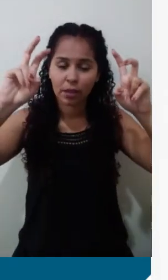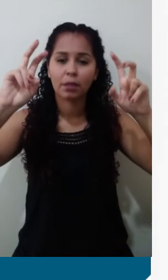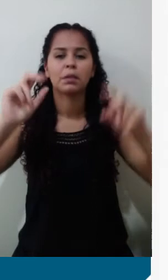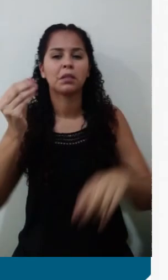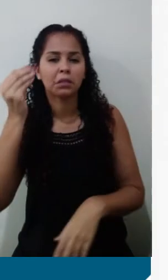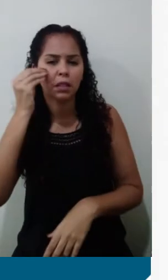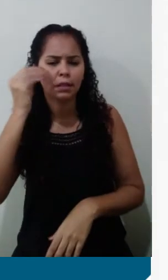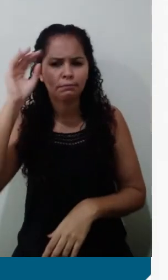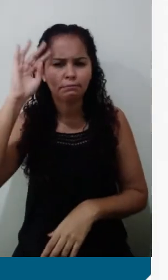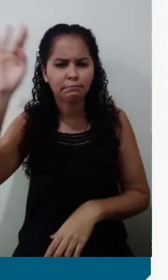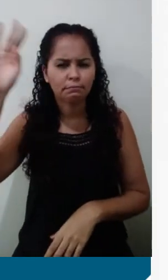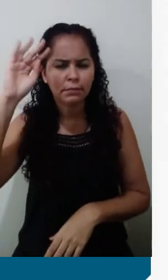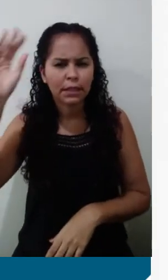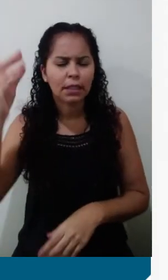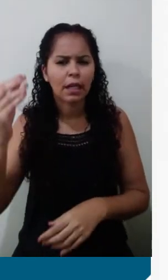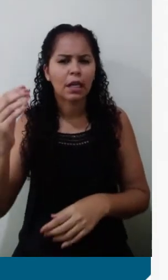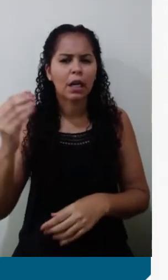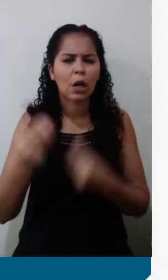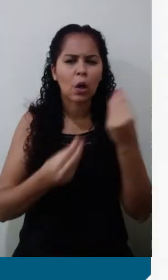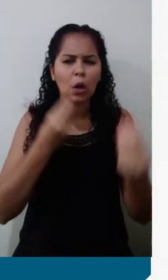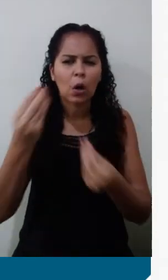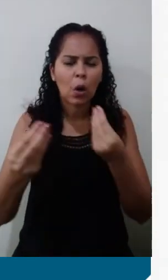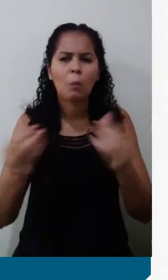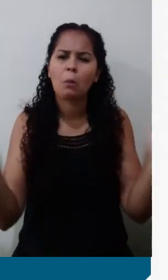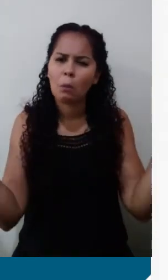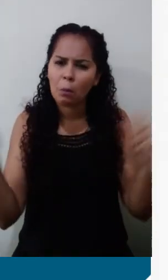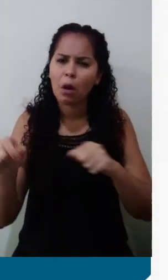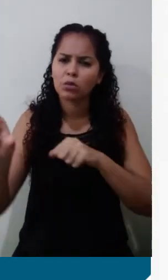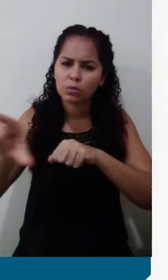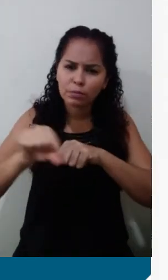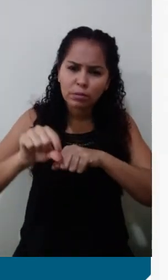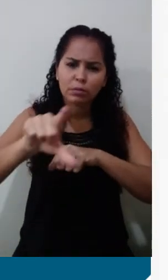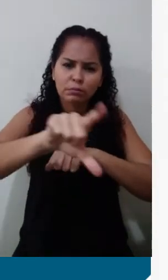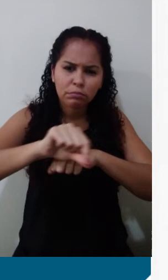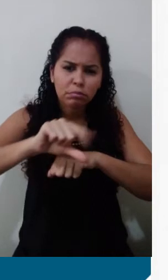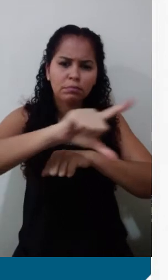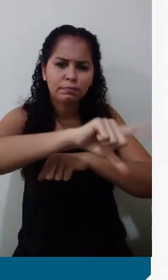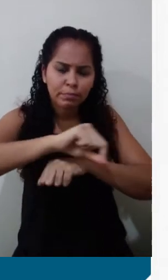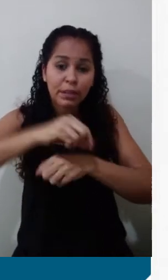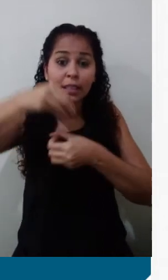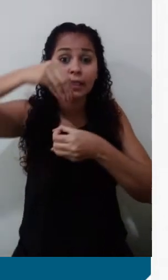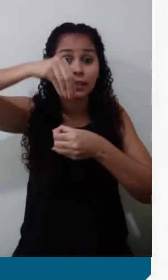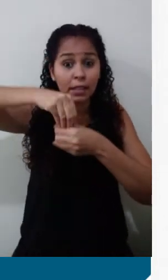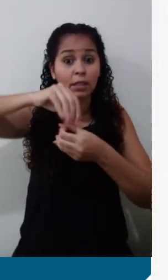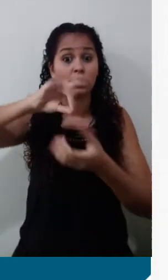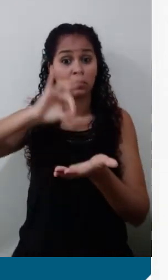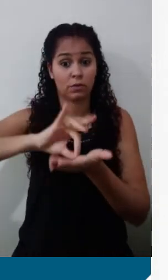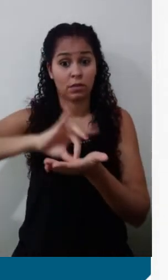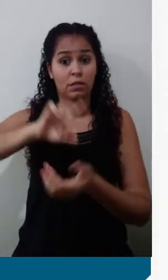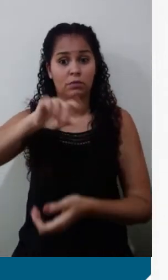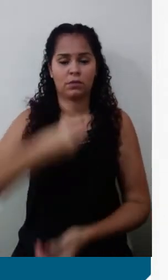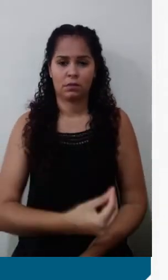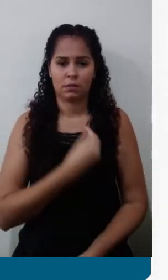da sua identificação, tentar pensar inicialmente quais são os argumentos possíveis dentro da realidade que você